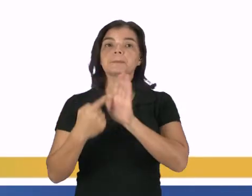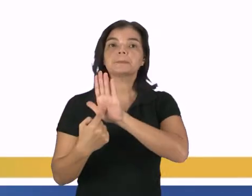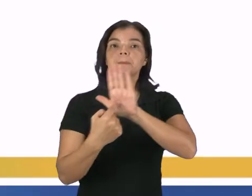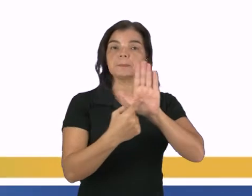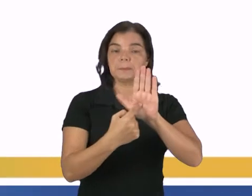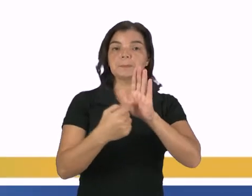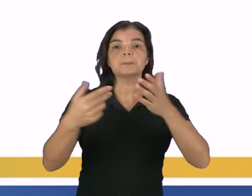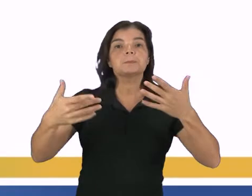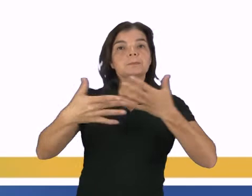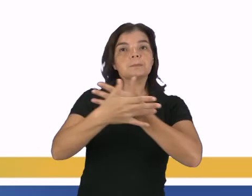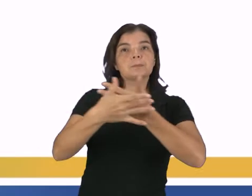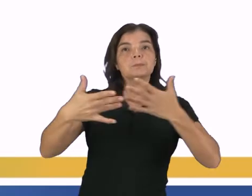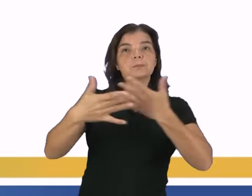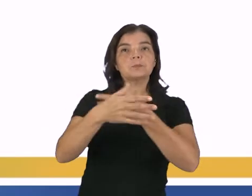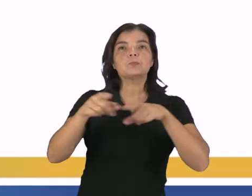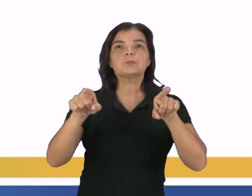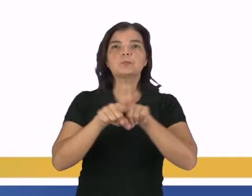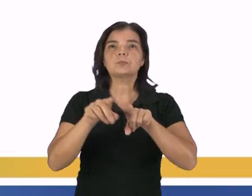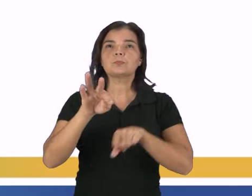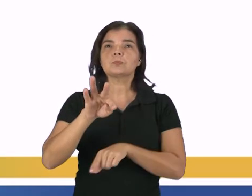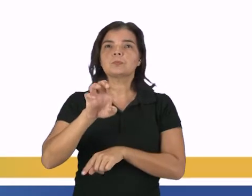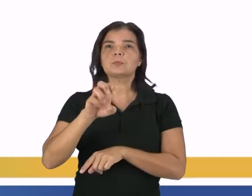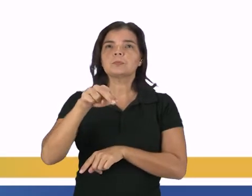do centro de